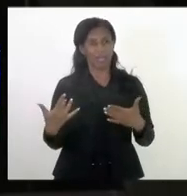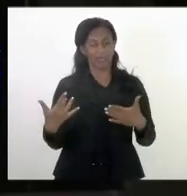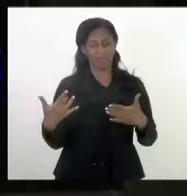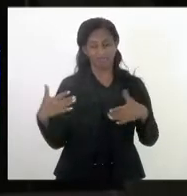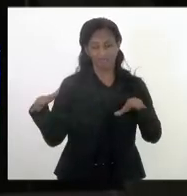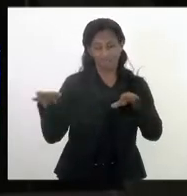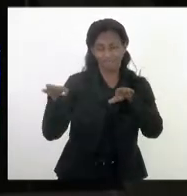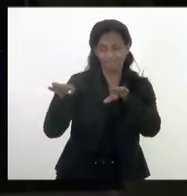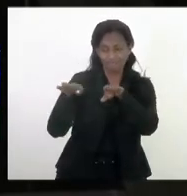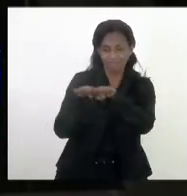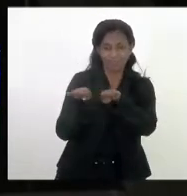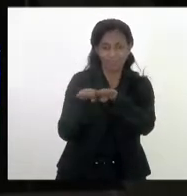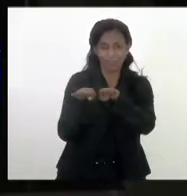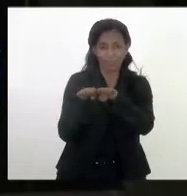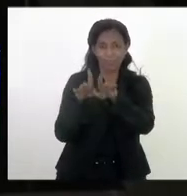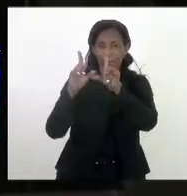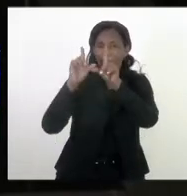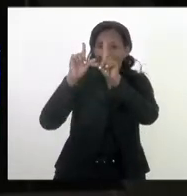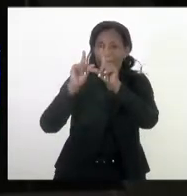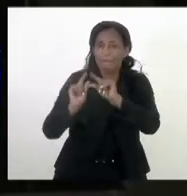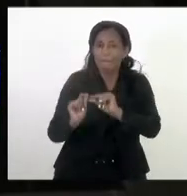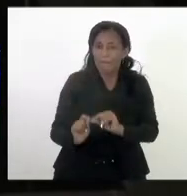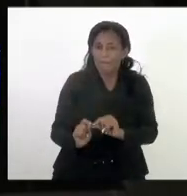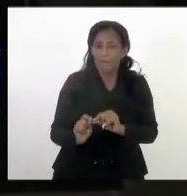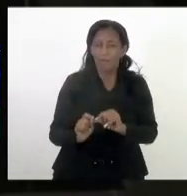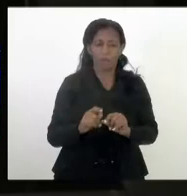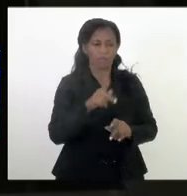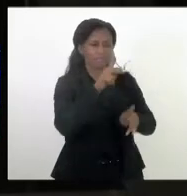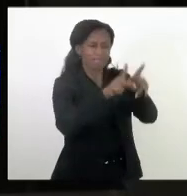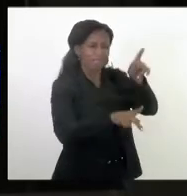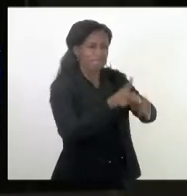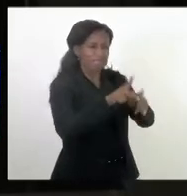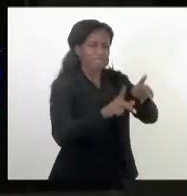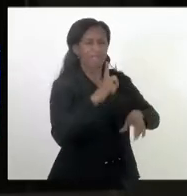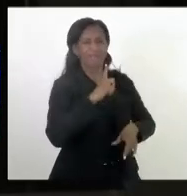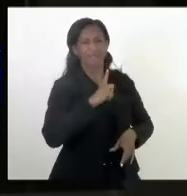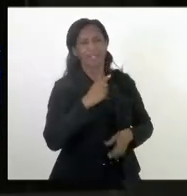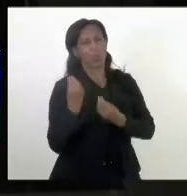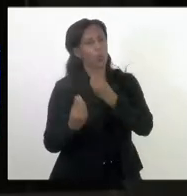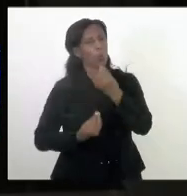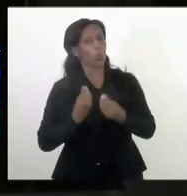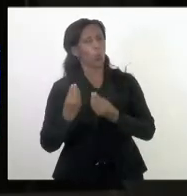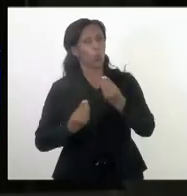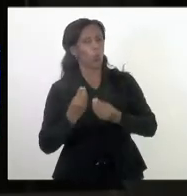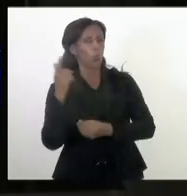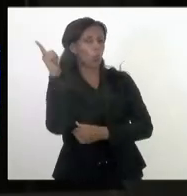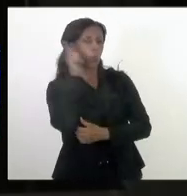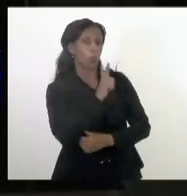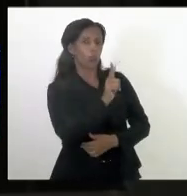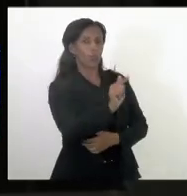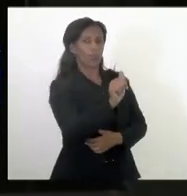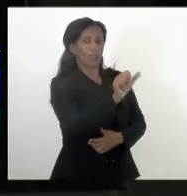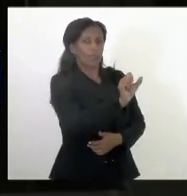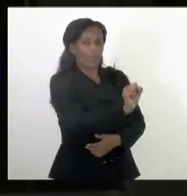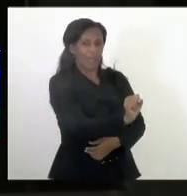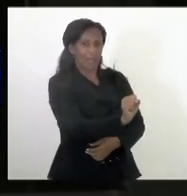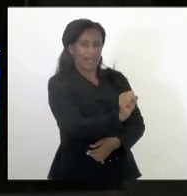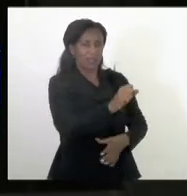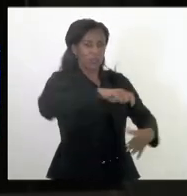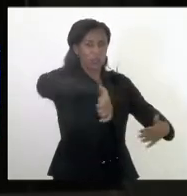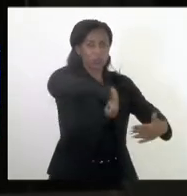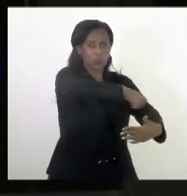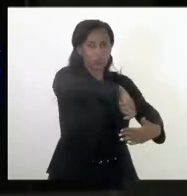mínimo possível para que essa população tenha acesso ao gás de cozinha, não é só uma